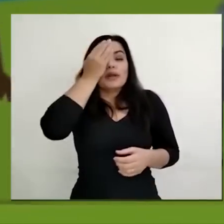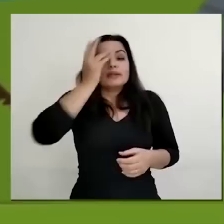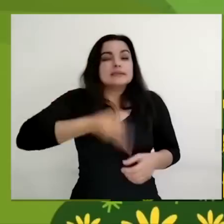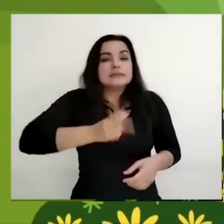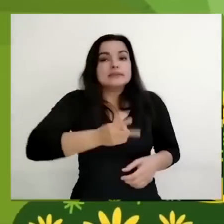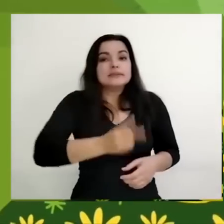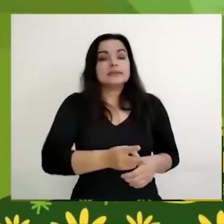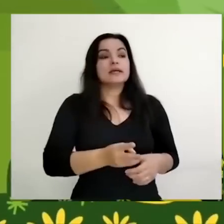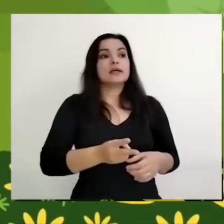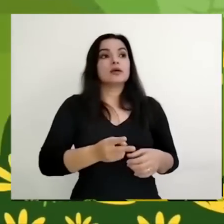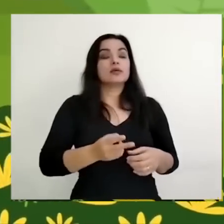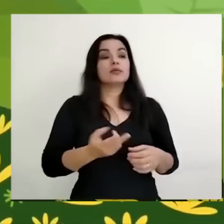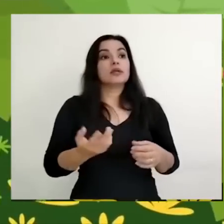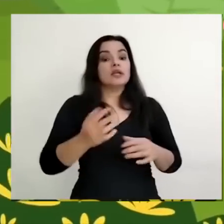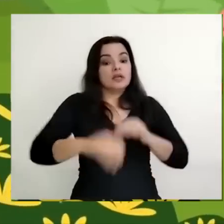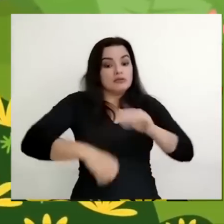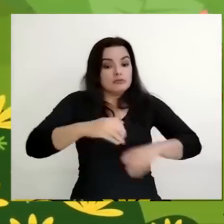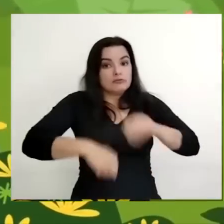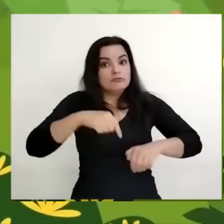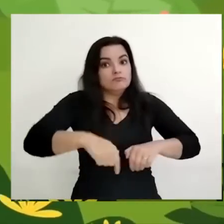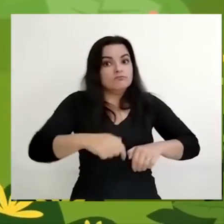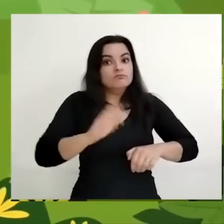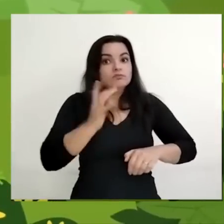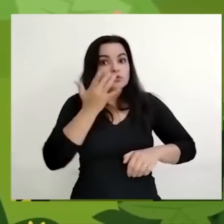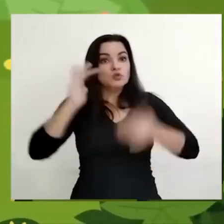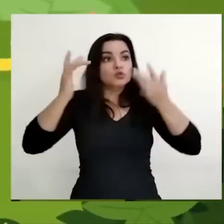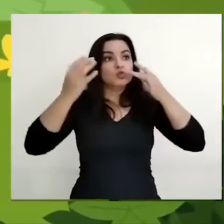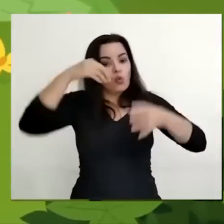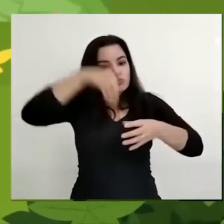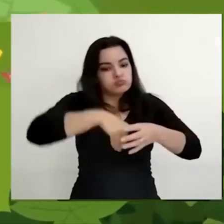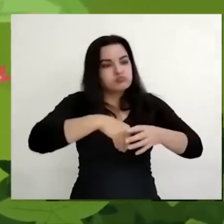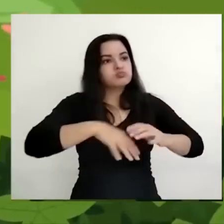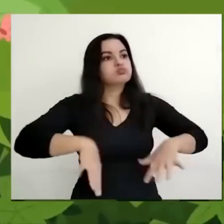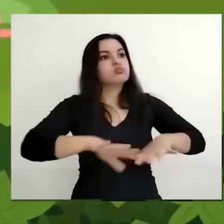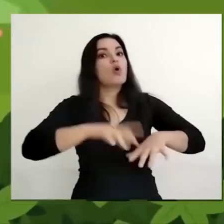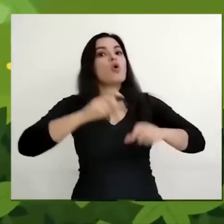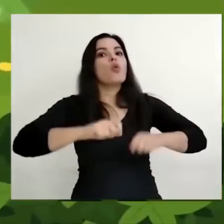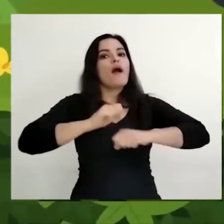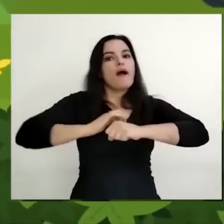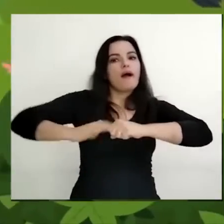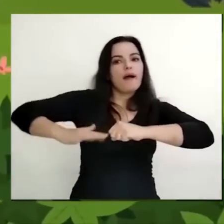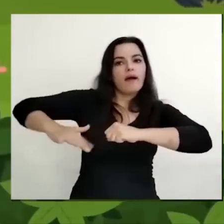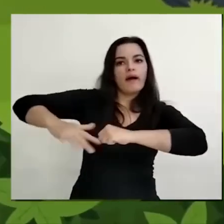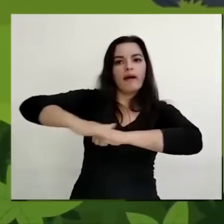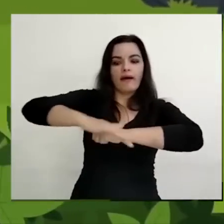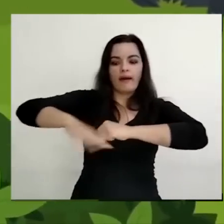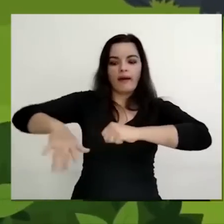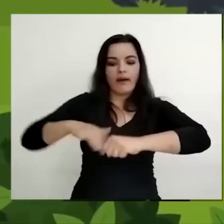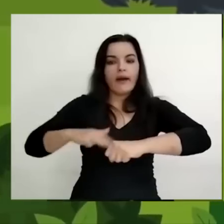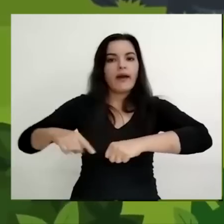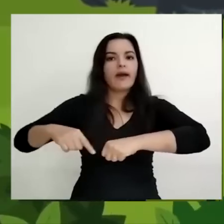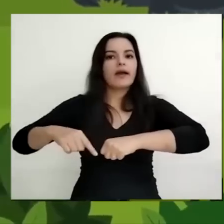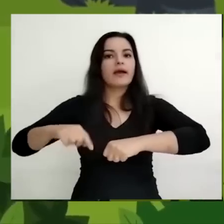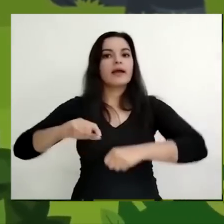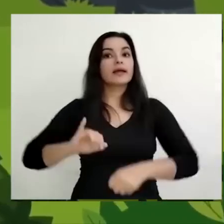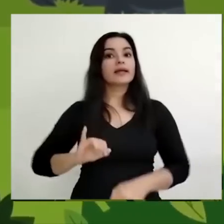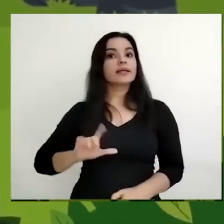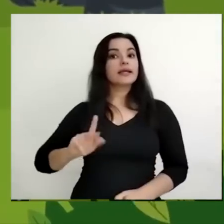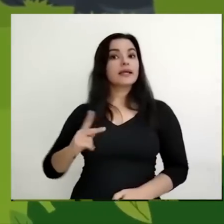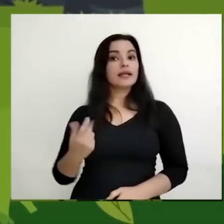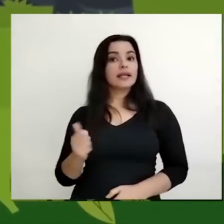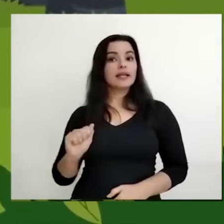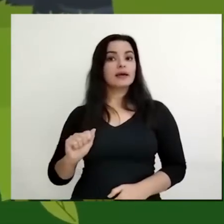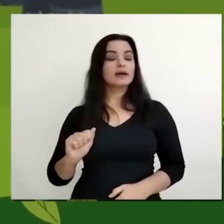em ilhas? Ah, bom. Mas mesmo assim, como vamos saber em que lugar da ilha ele está? É só olhar onde tem um